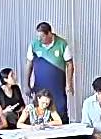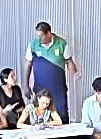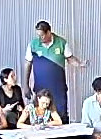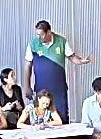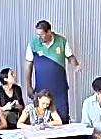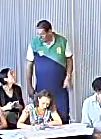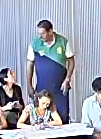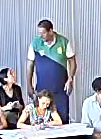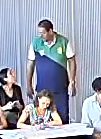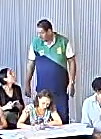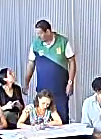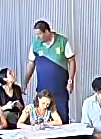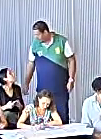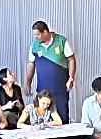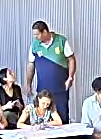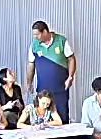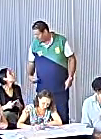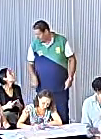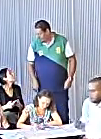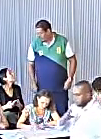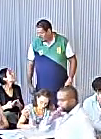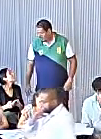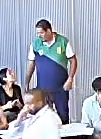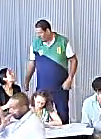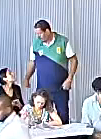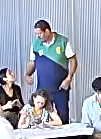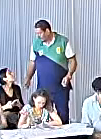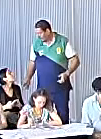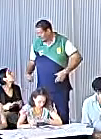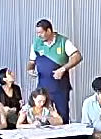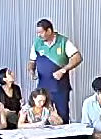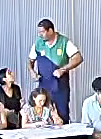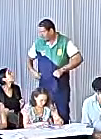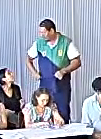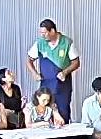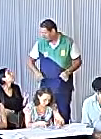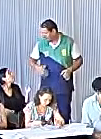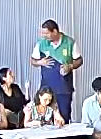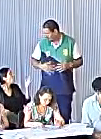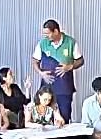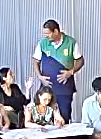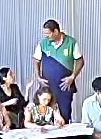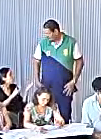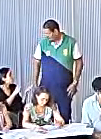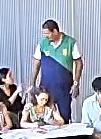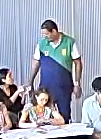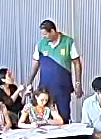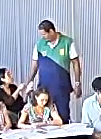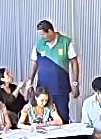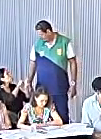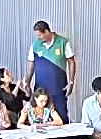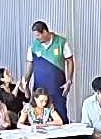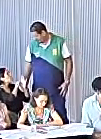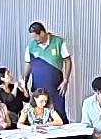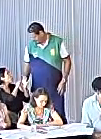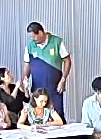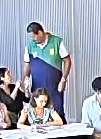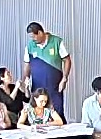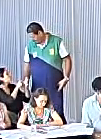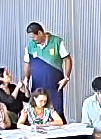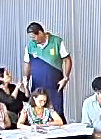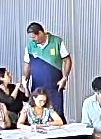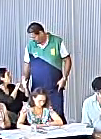de pessoas que saíram das suas cidades viajando duas três até 5 horas para estar aqui hoje numa audiência pública para